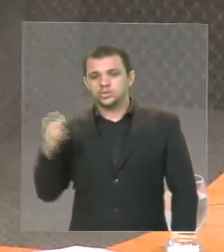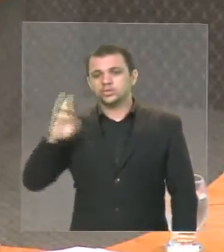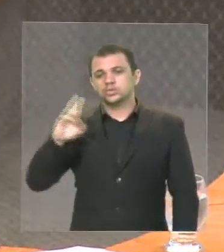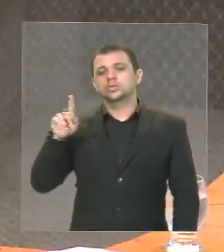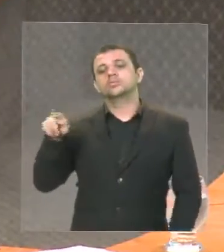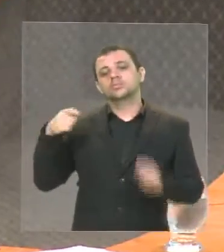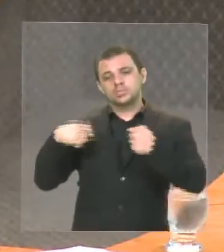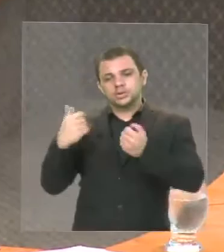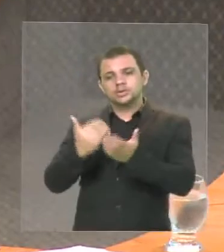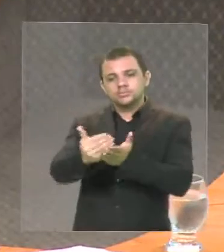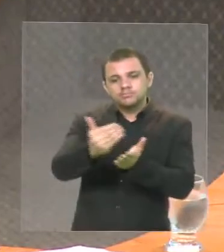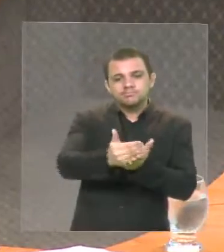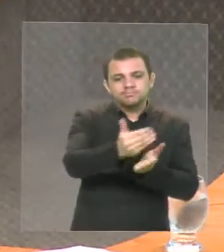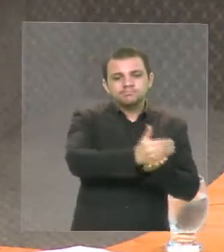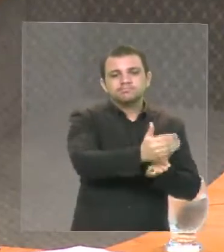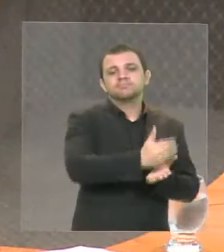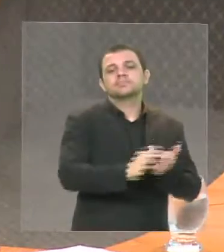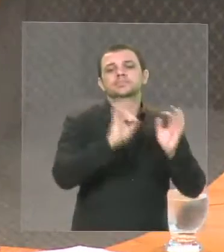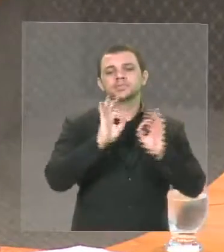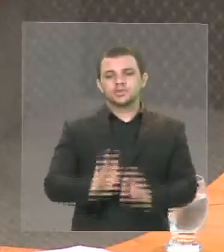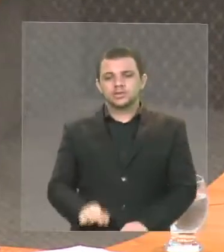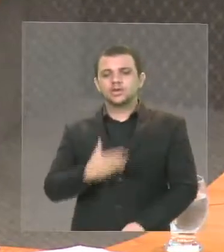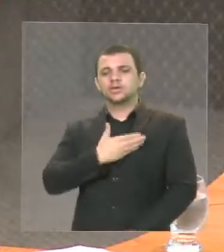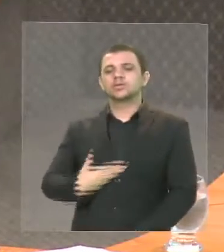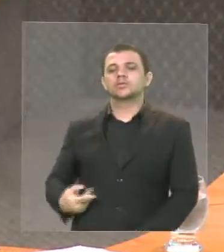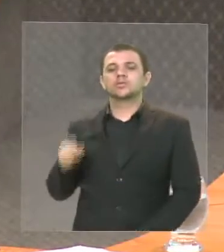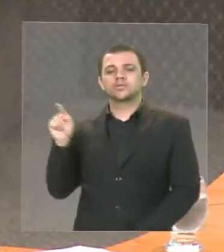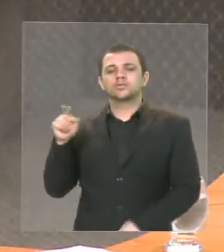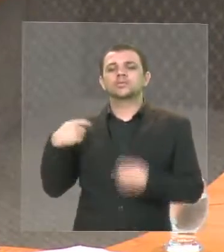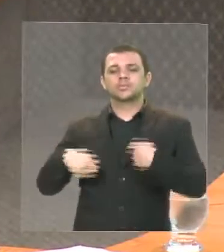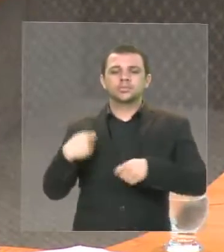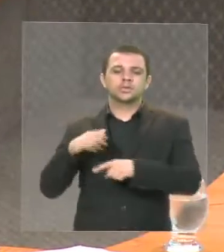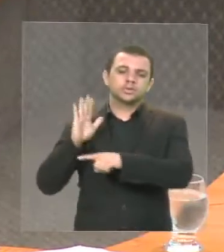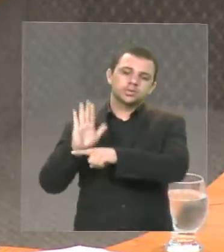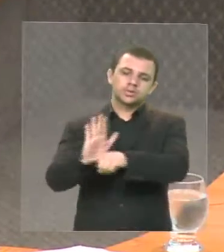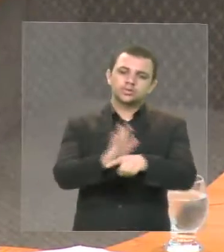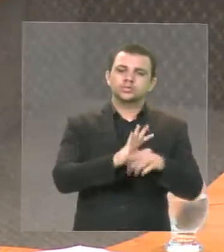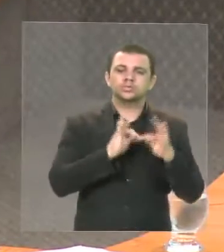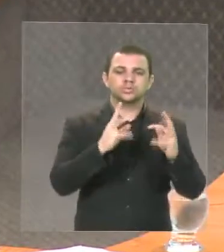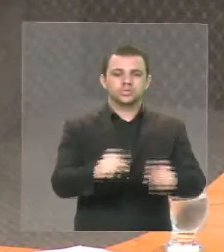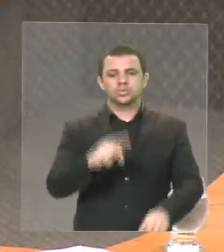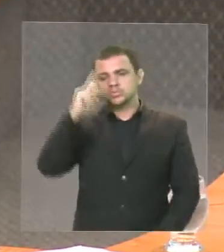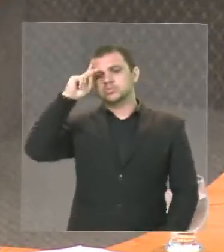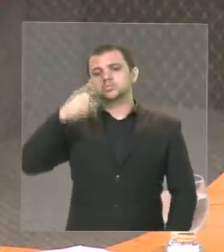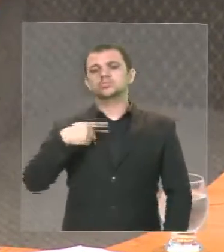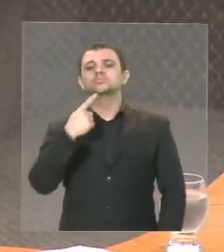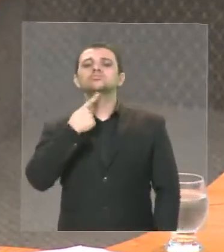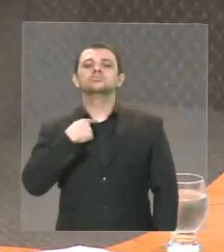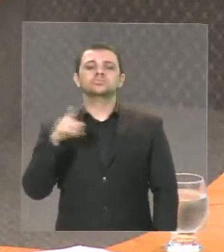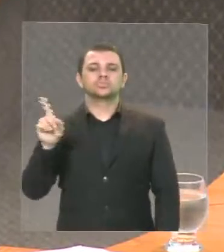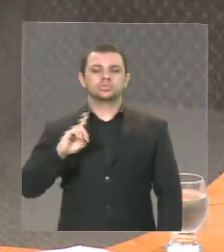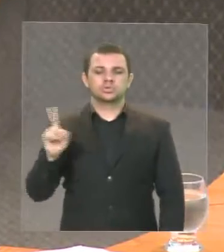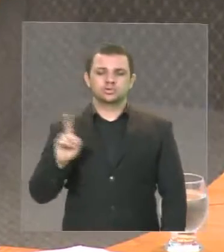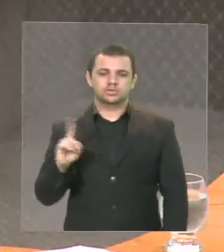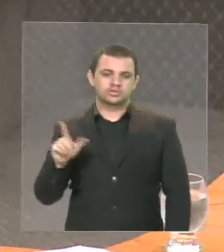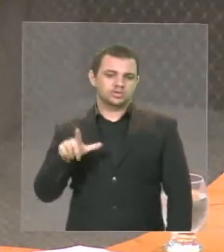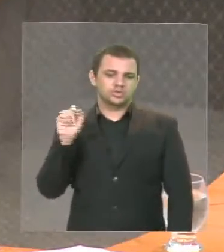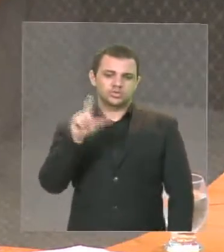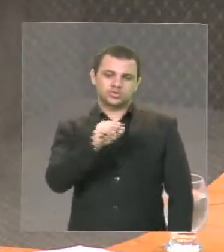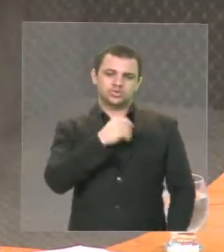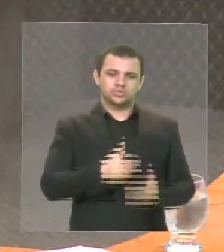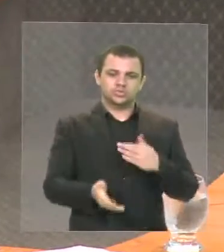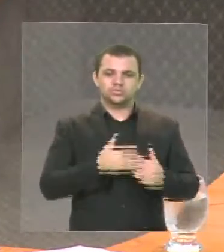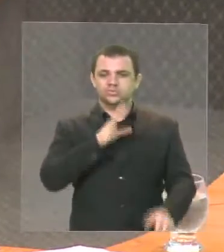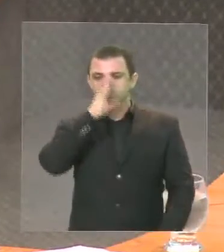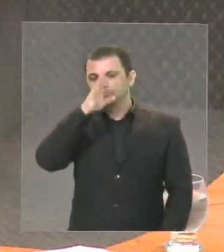O governador precisa socorrer a todos e não apenas a seu bel prazer fazer suas escolhas. E sabe-se